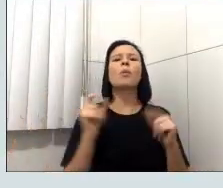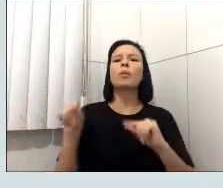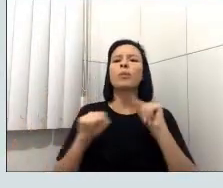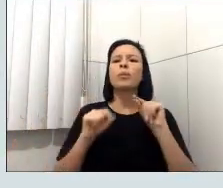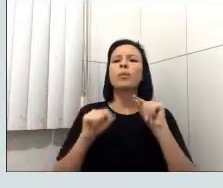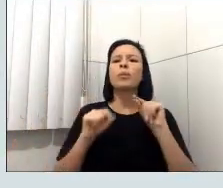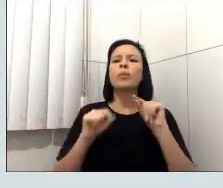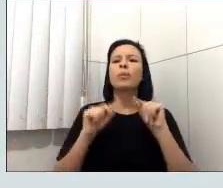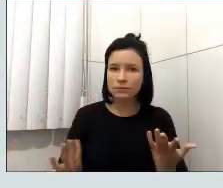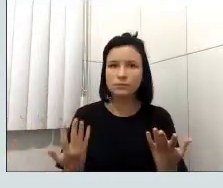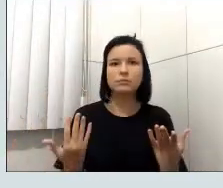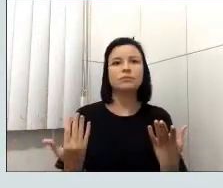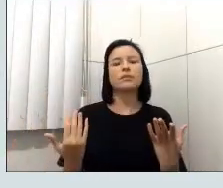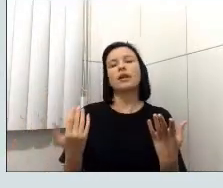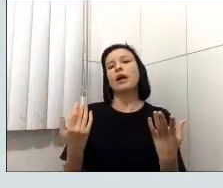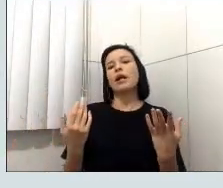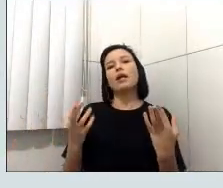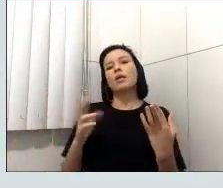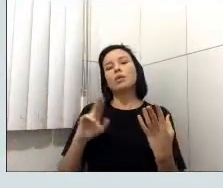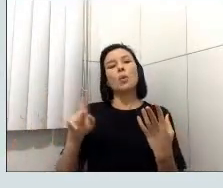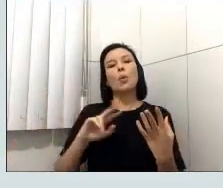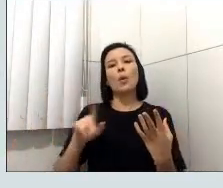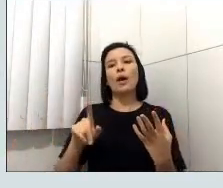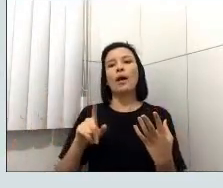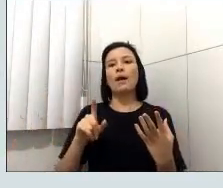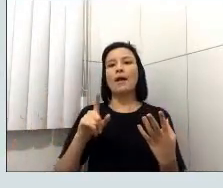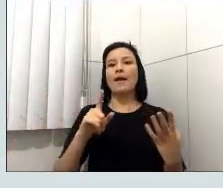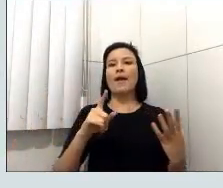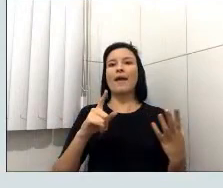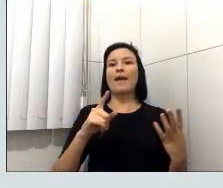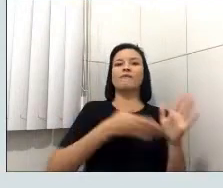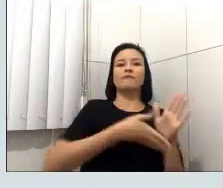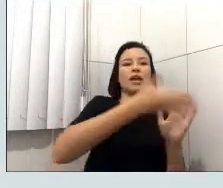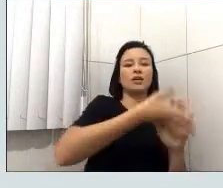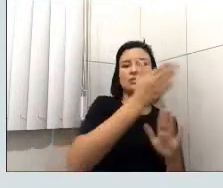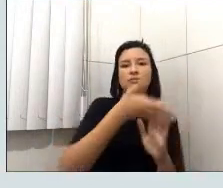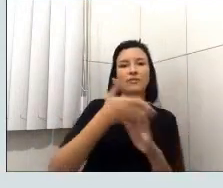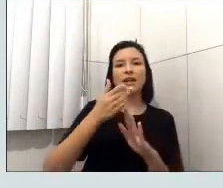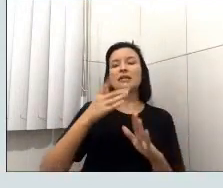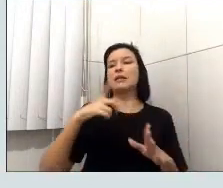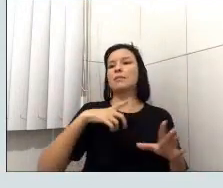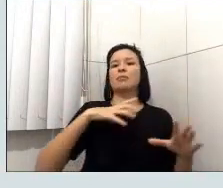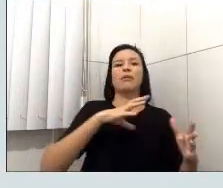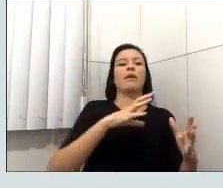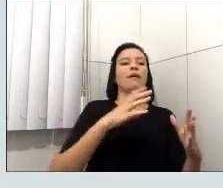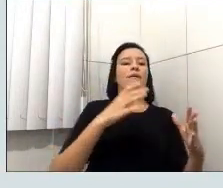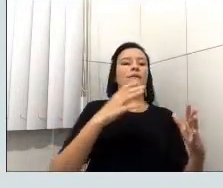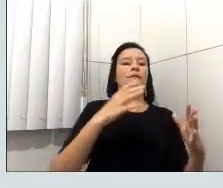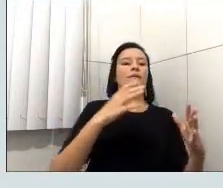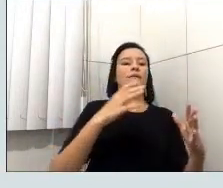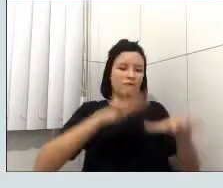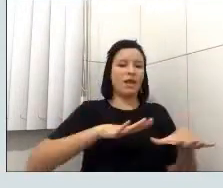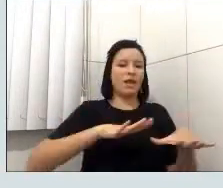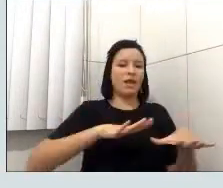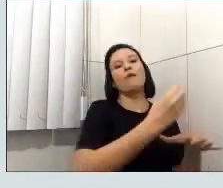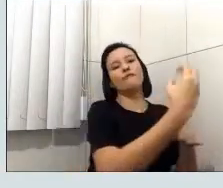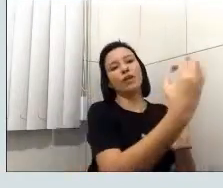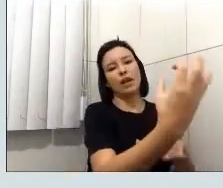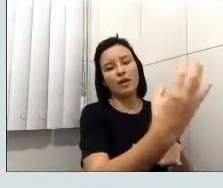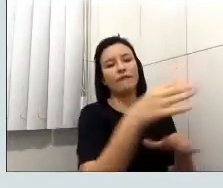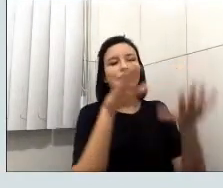como é que eu posso dizer? Eles não eram nômades como eles, seminômades como eles viviam mais fixos nas regiões e não tinham